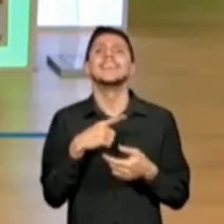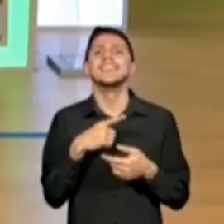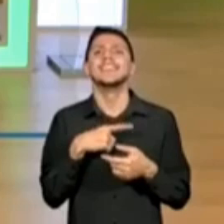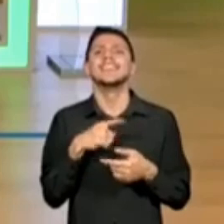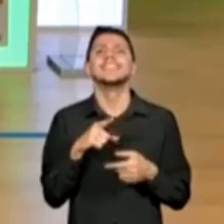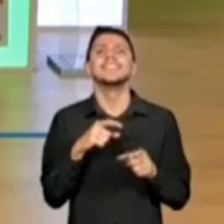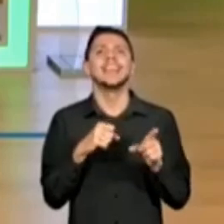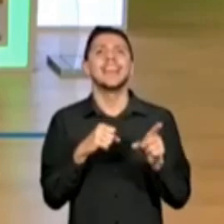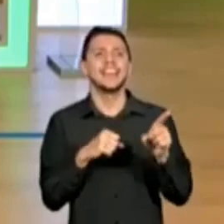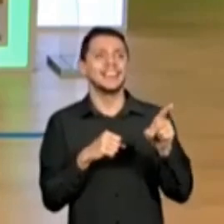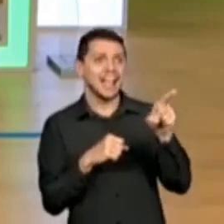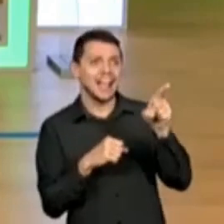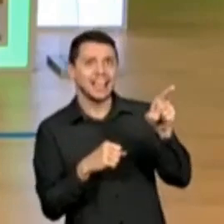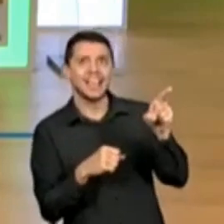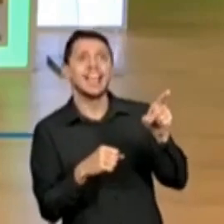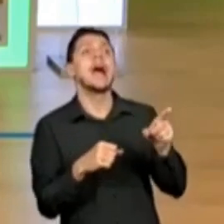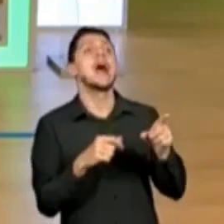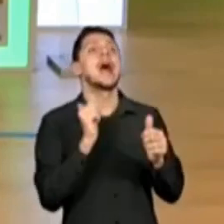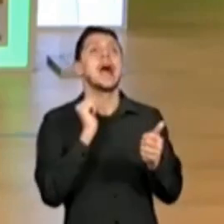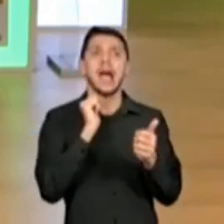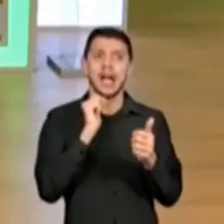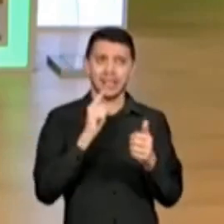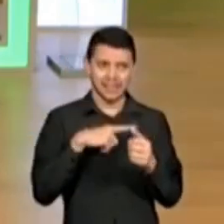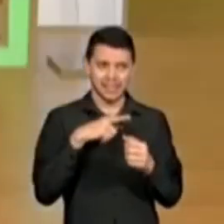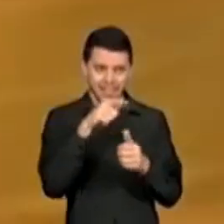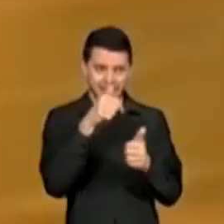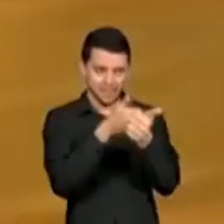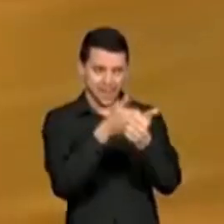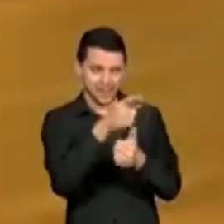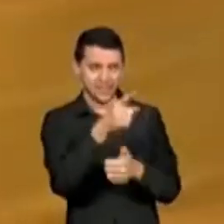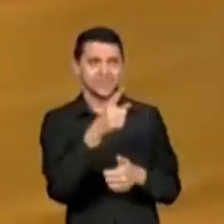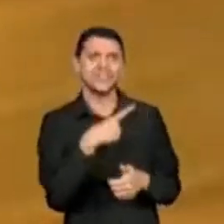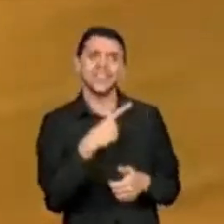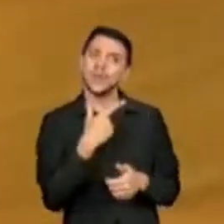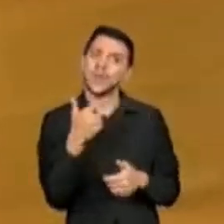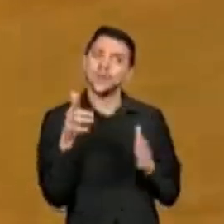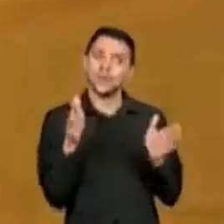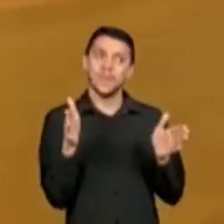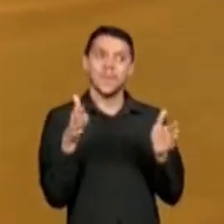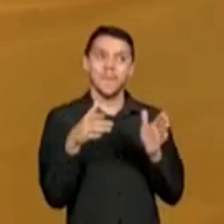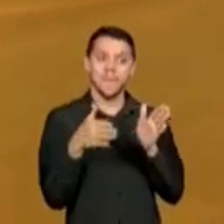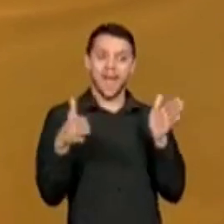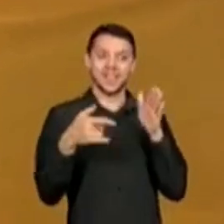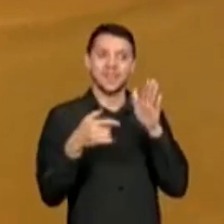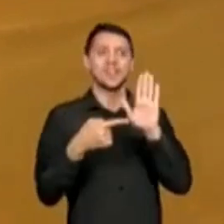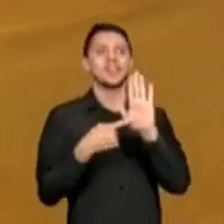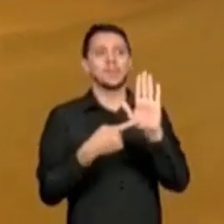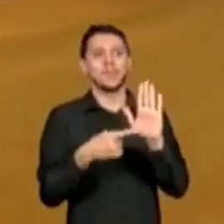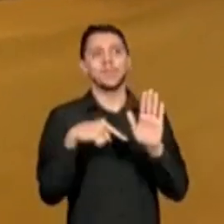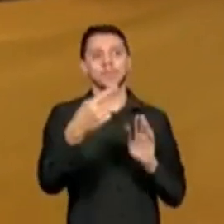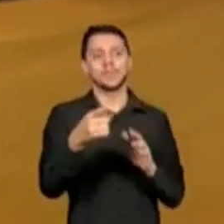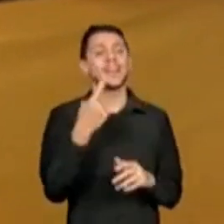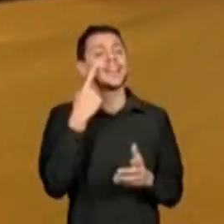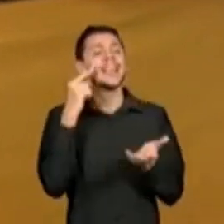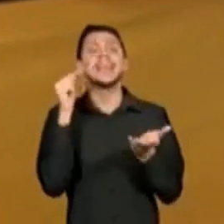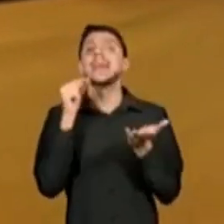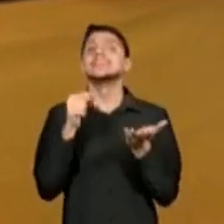Perto. Você já olhou? Já olhei. Eu tenho agora um maiorzinho aqui que eu vou mostrar pro oráculo. E esse aqui, ó.